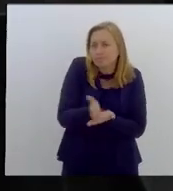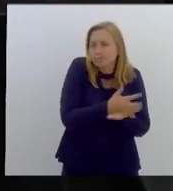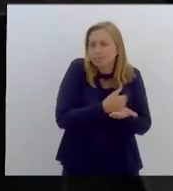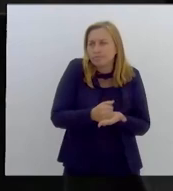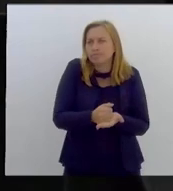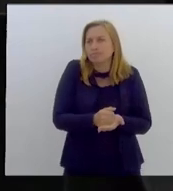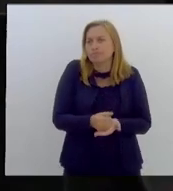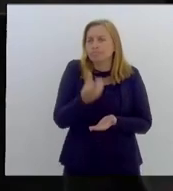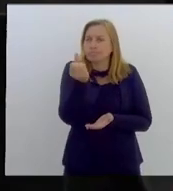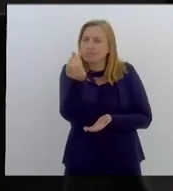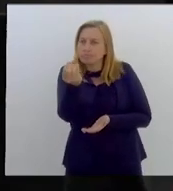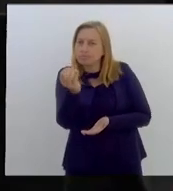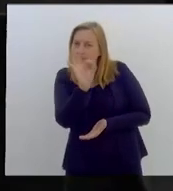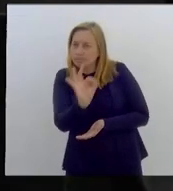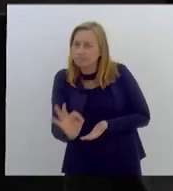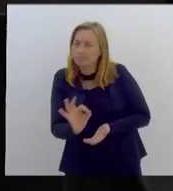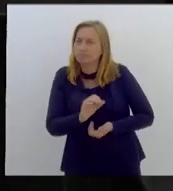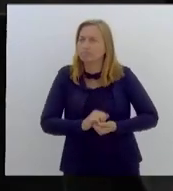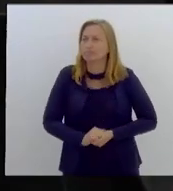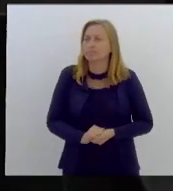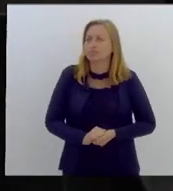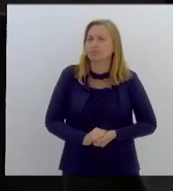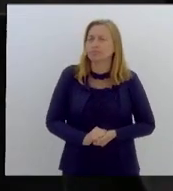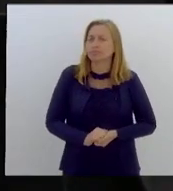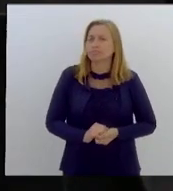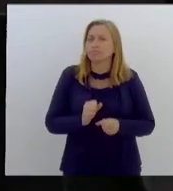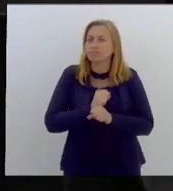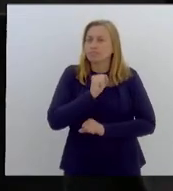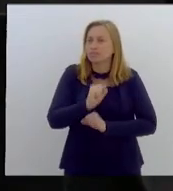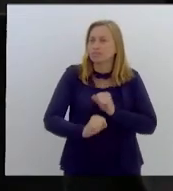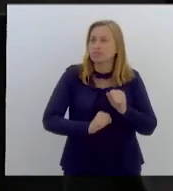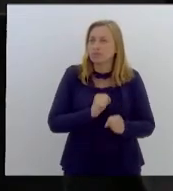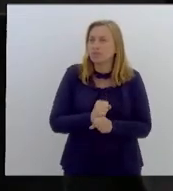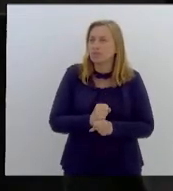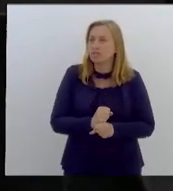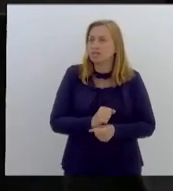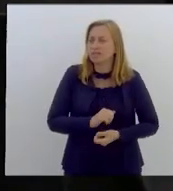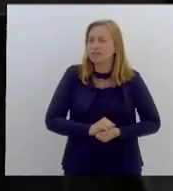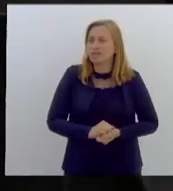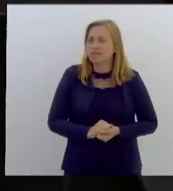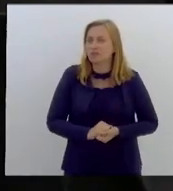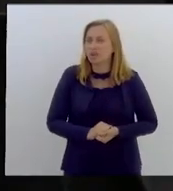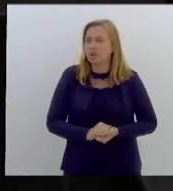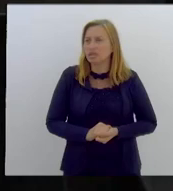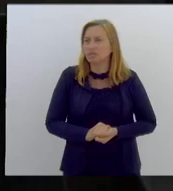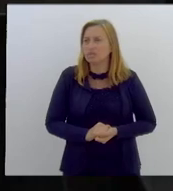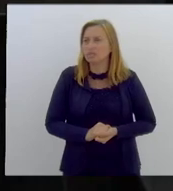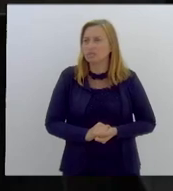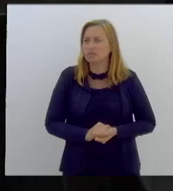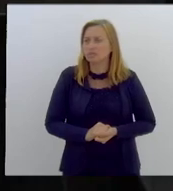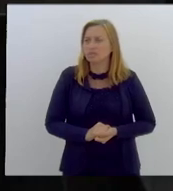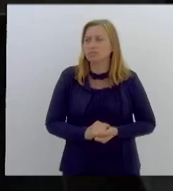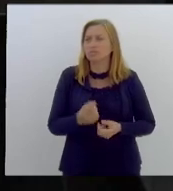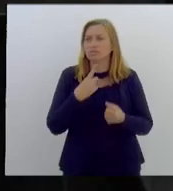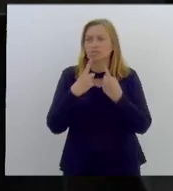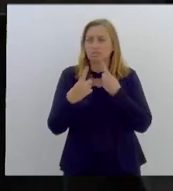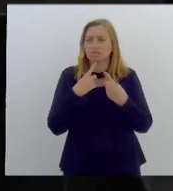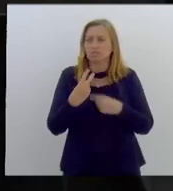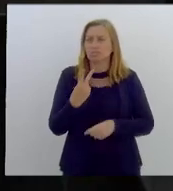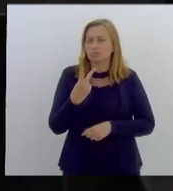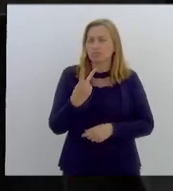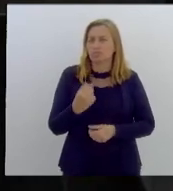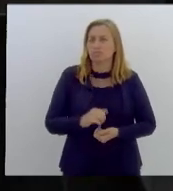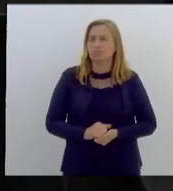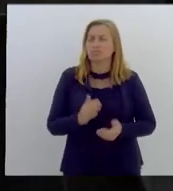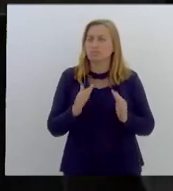ultrapassam 60%. No ano passado, tivemos duros debates nessa casa. No